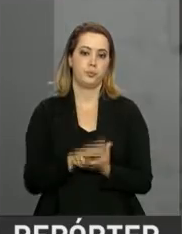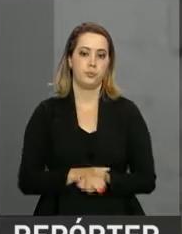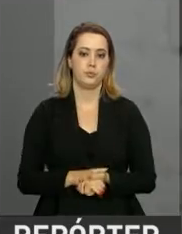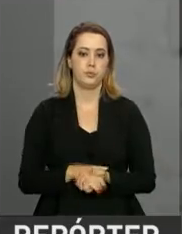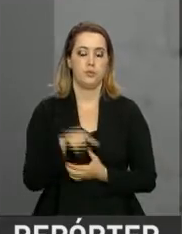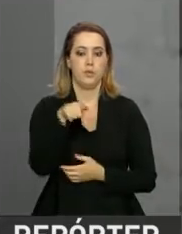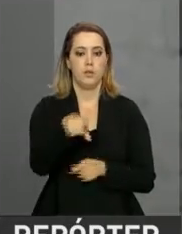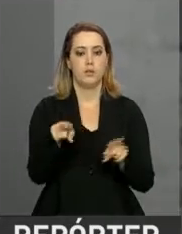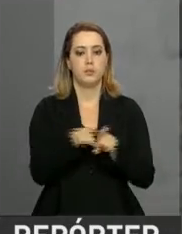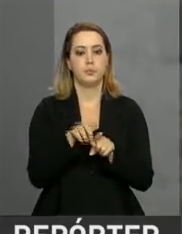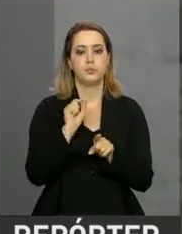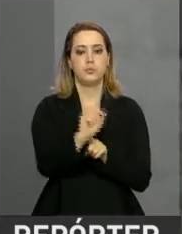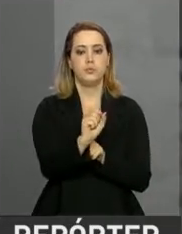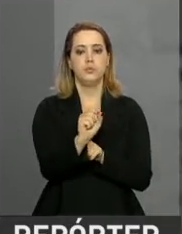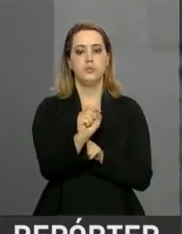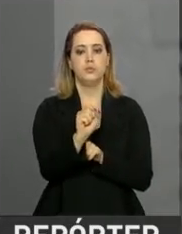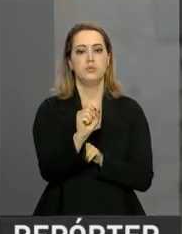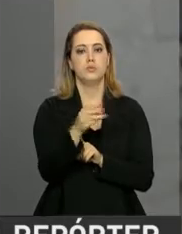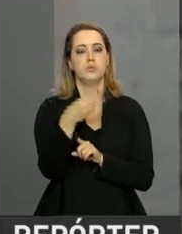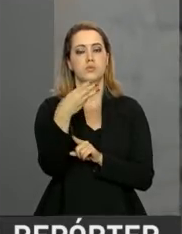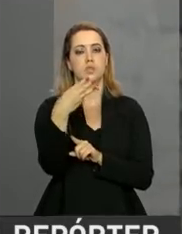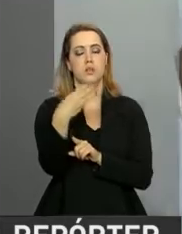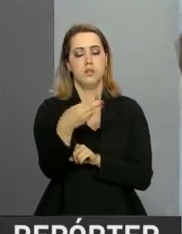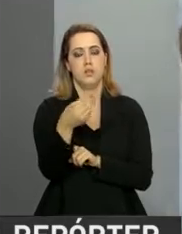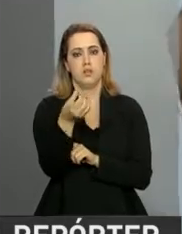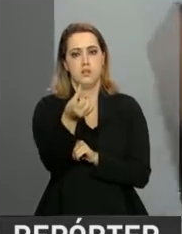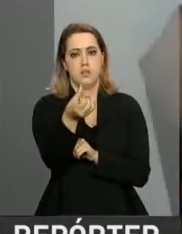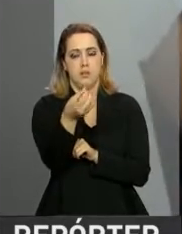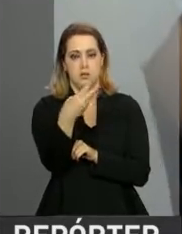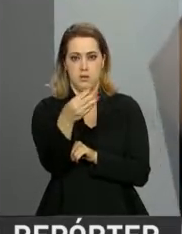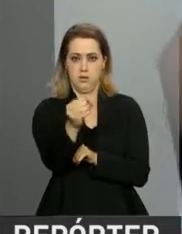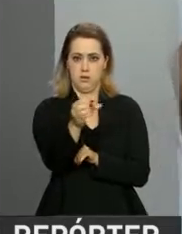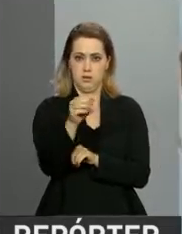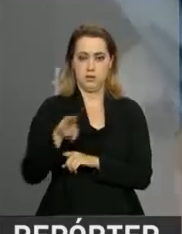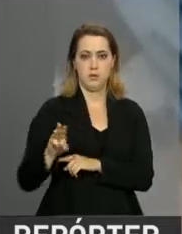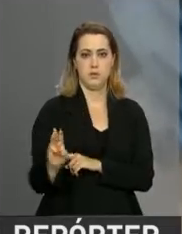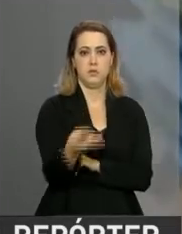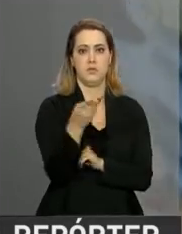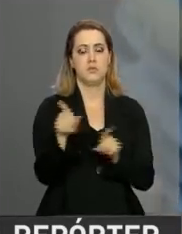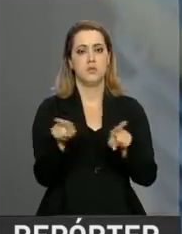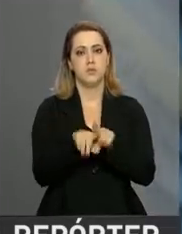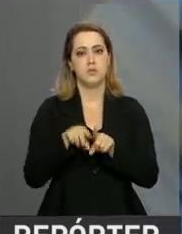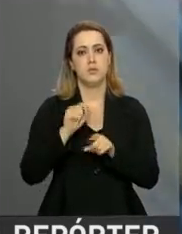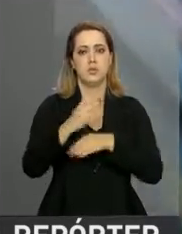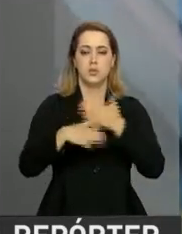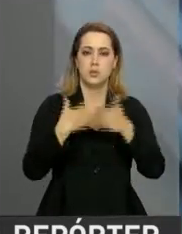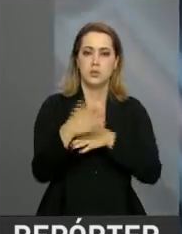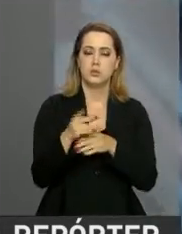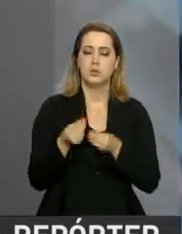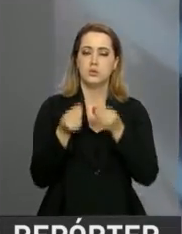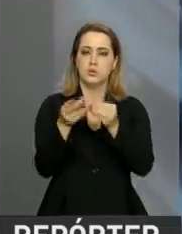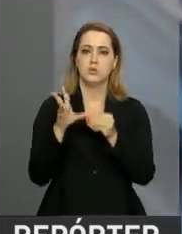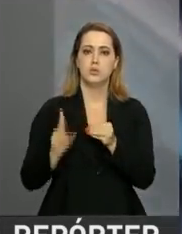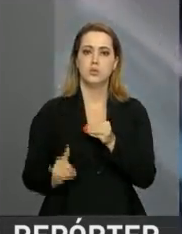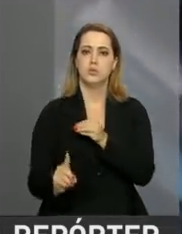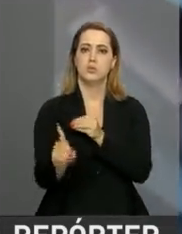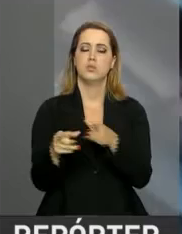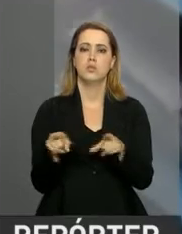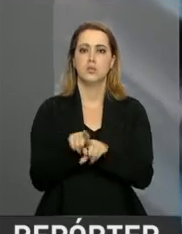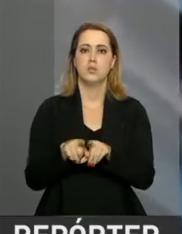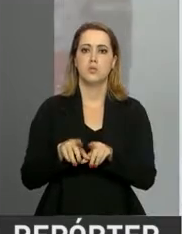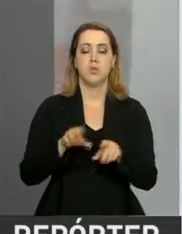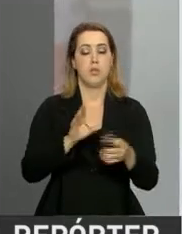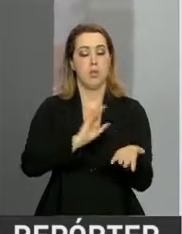Supremo Tribunal Federal, tanto os 300 milhões bloqueados quanto a ação principal, que garantia os direitos dos atingidos,